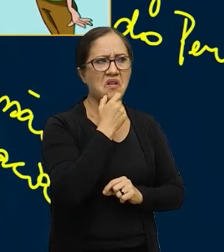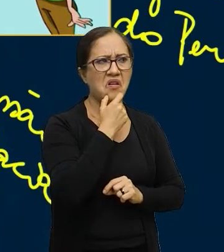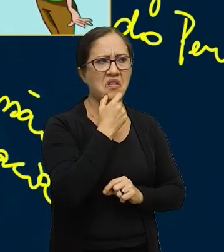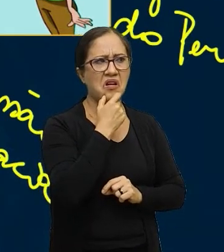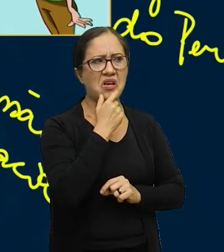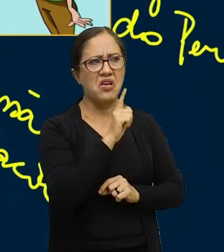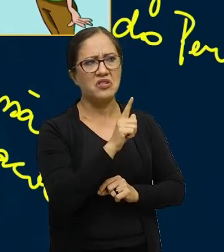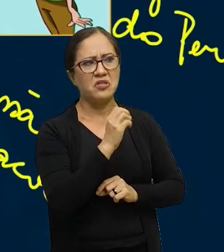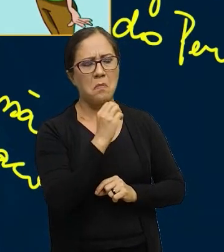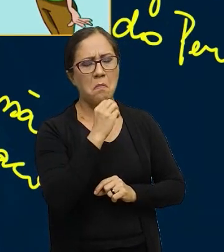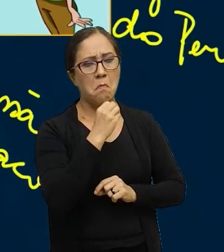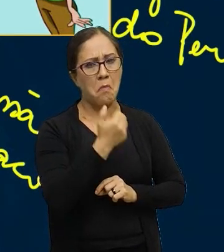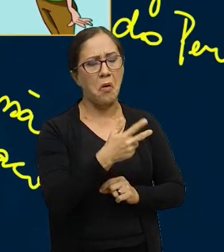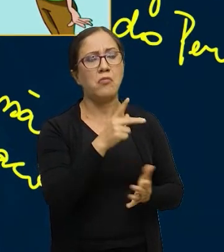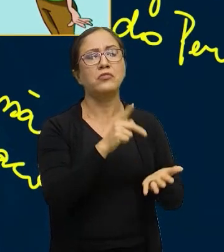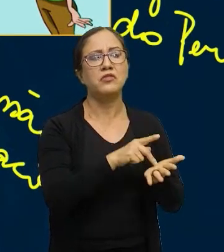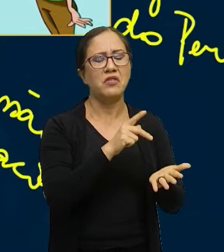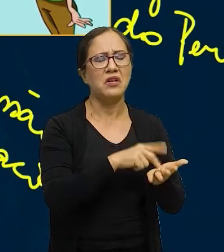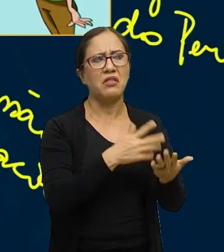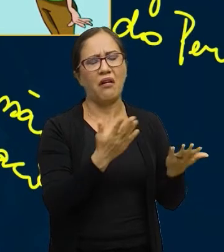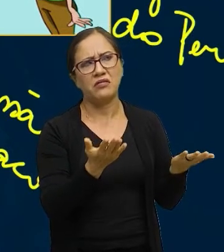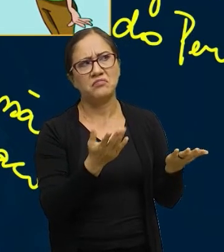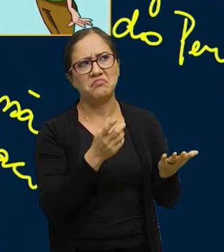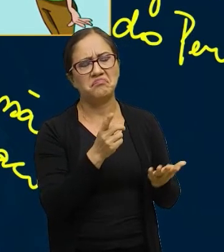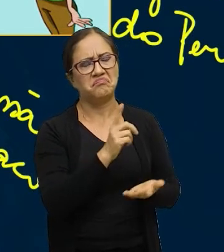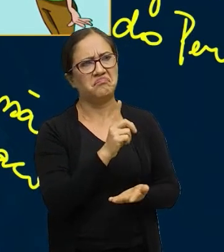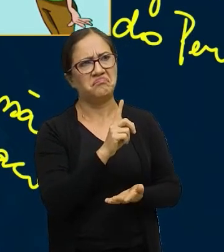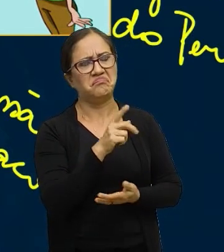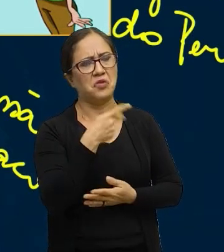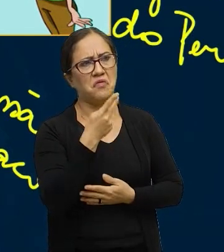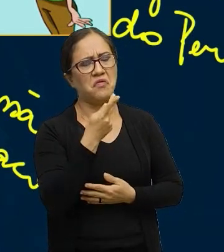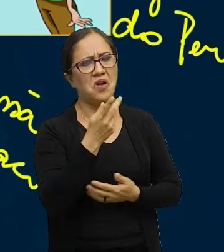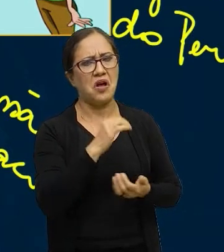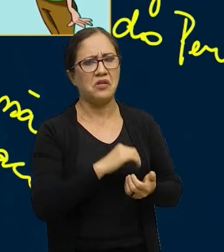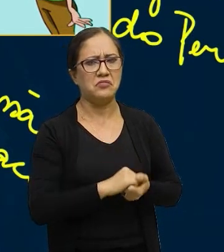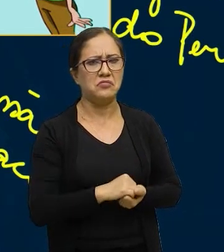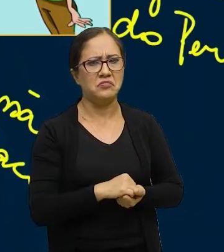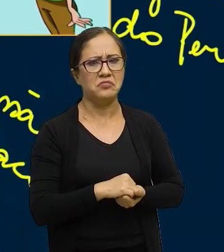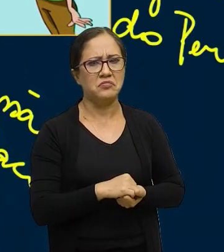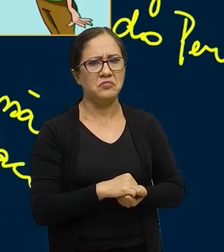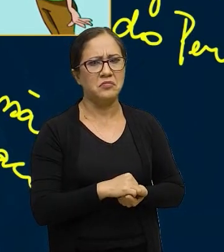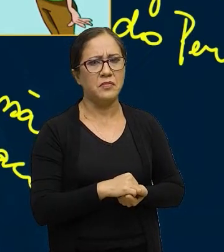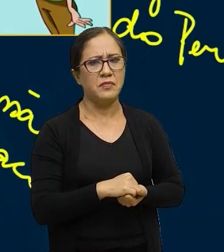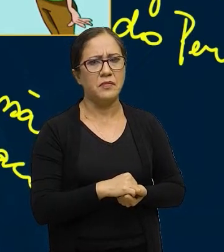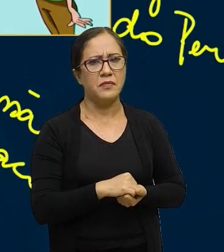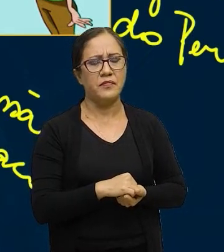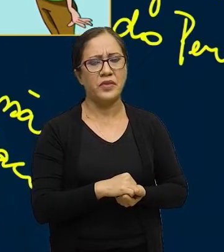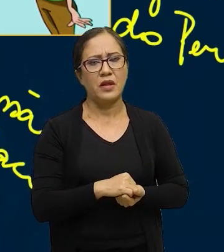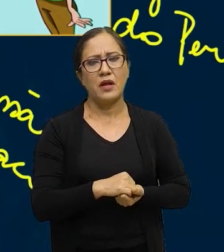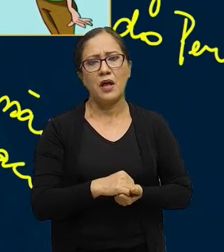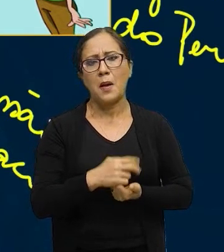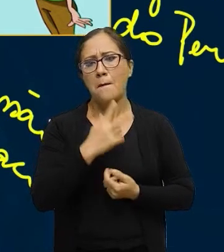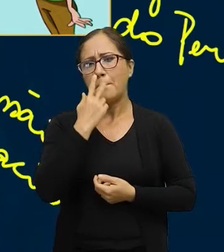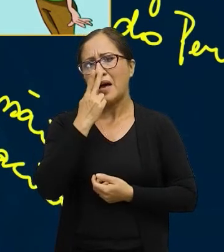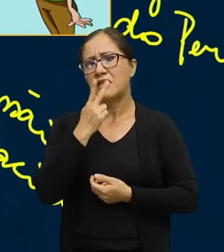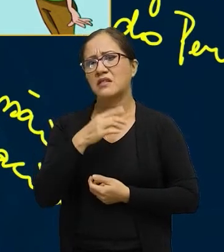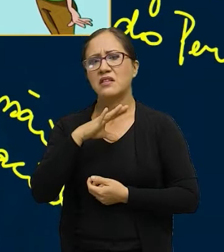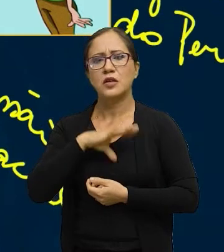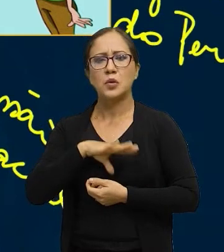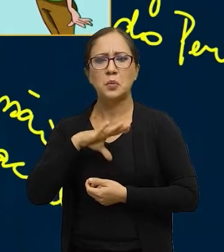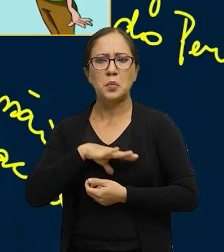né? Bom, verdadeiro. Não falo inglês. É como o português, falar o